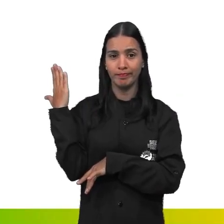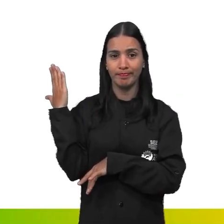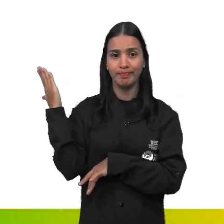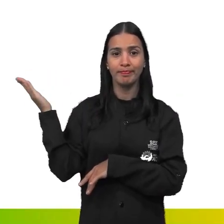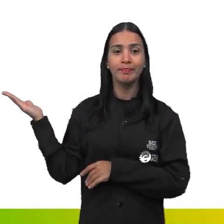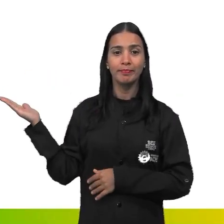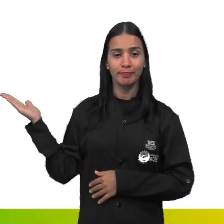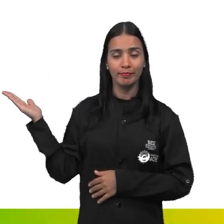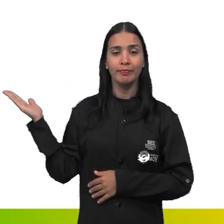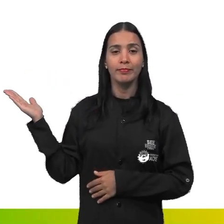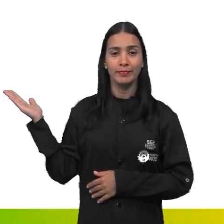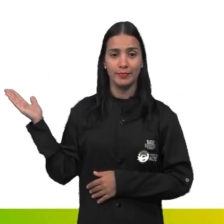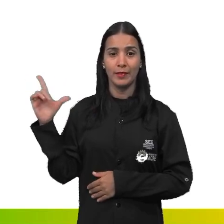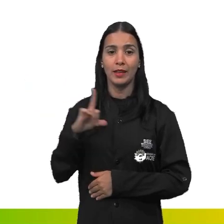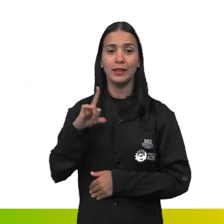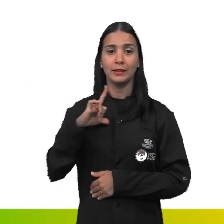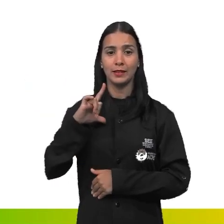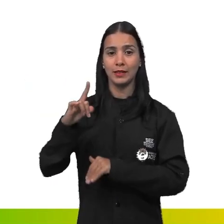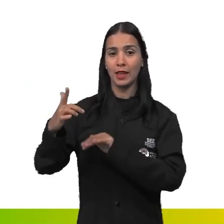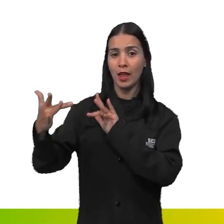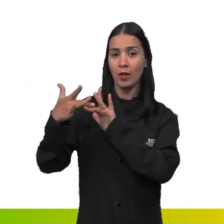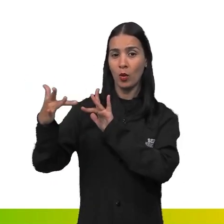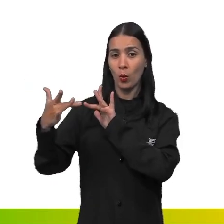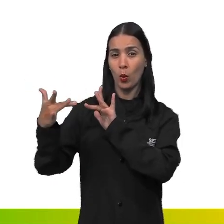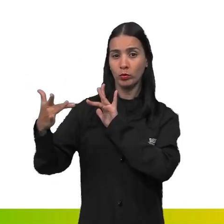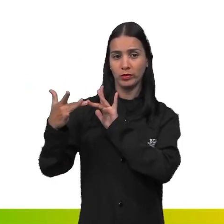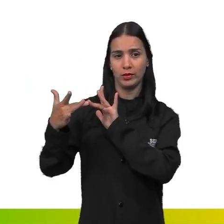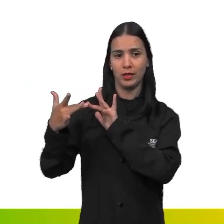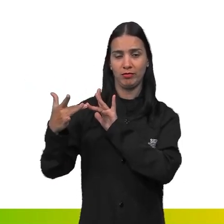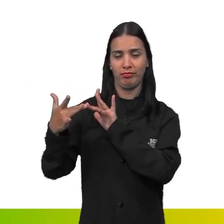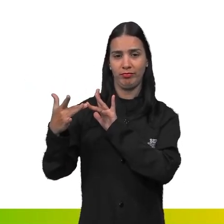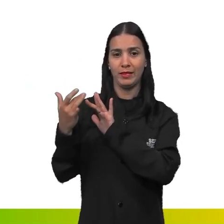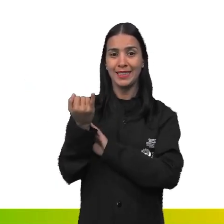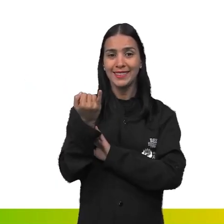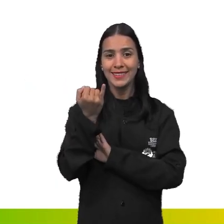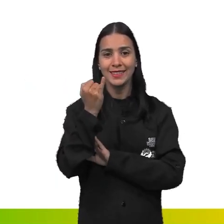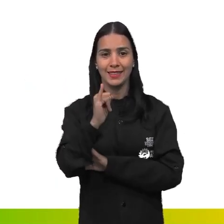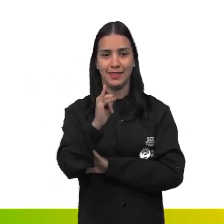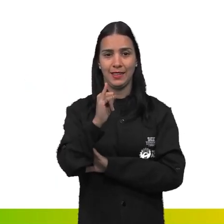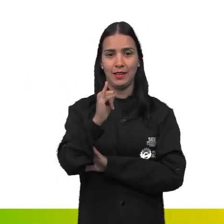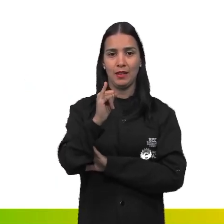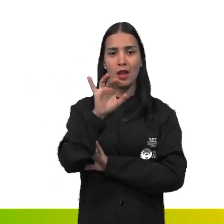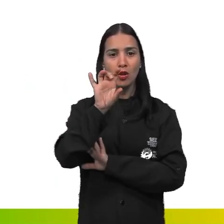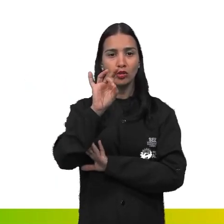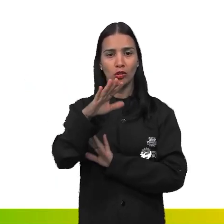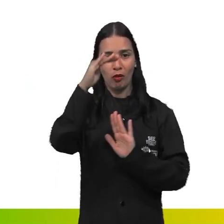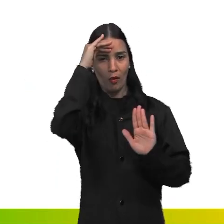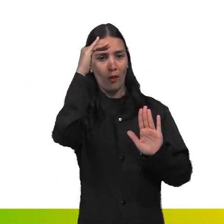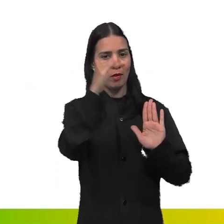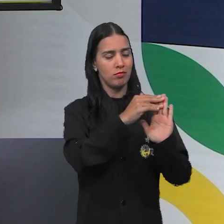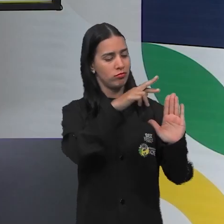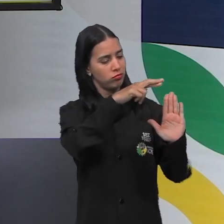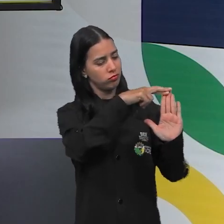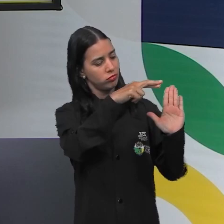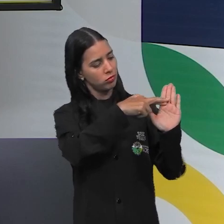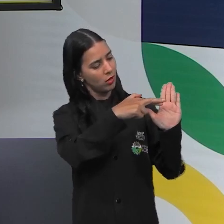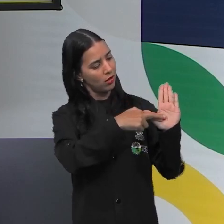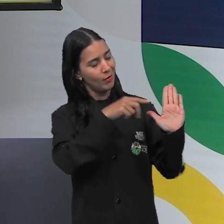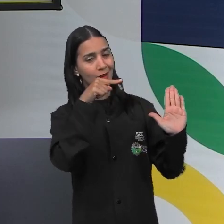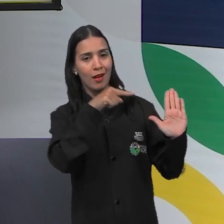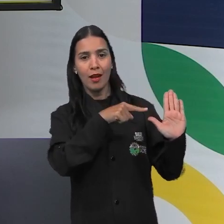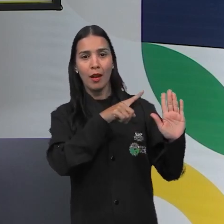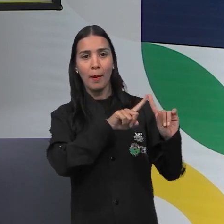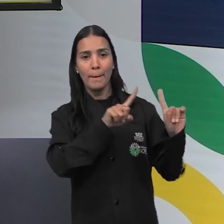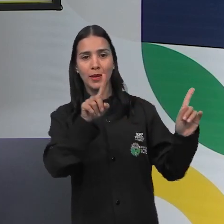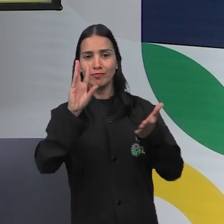ó, esporte de contato. Se eu apenas deixar que as regras me levem, as condutas, os